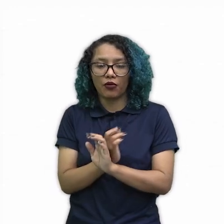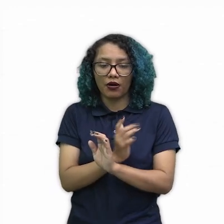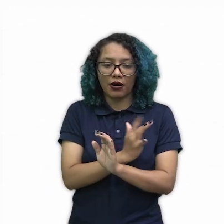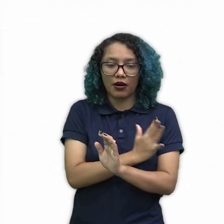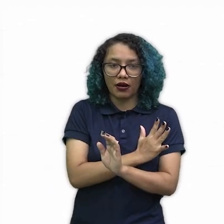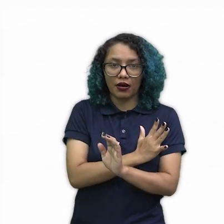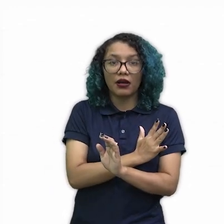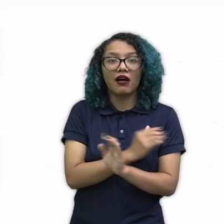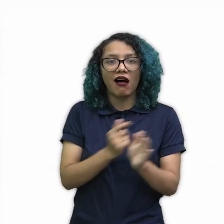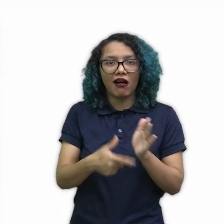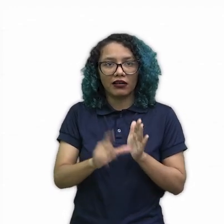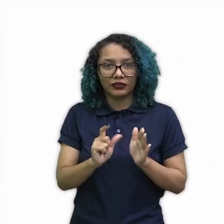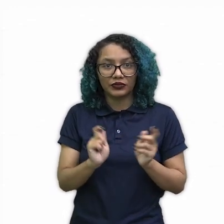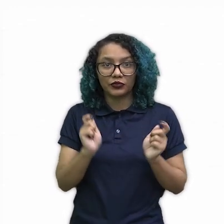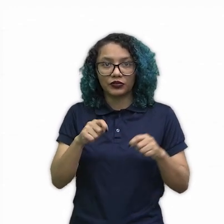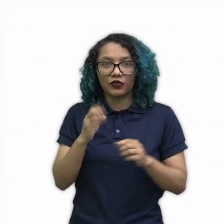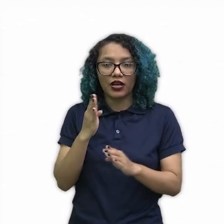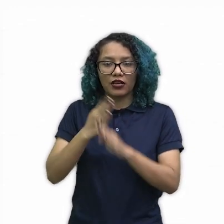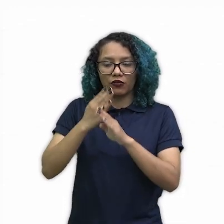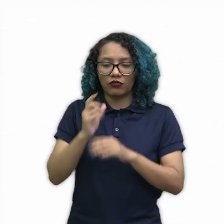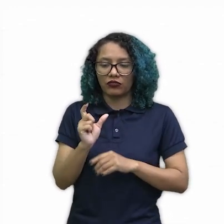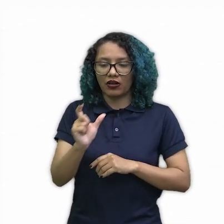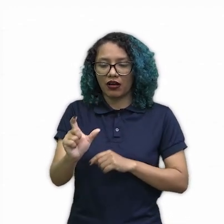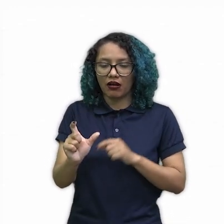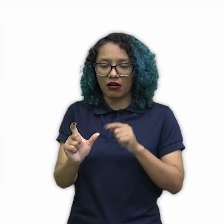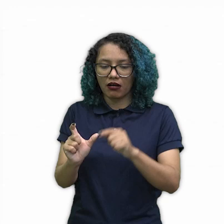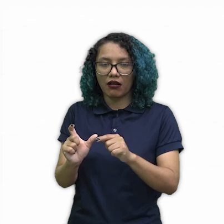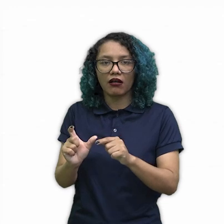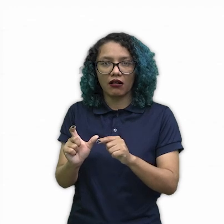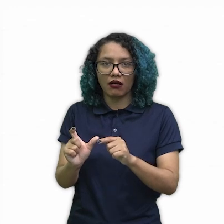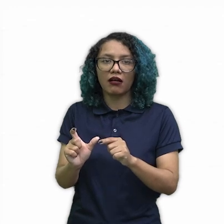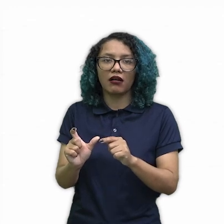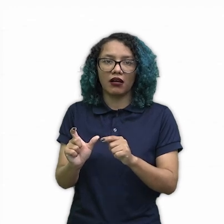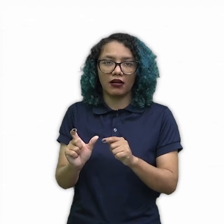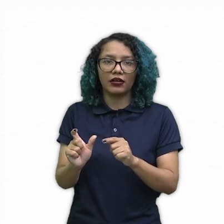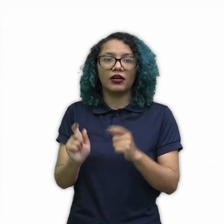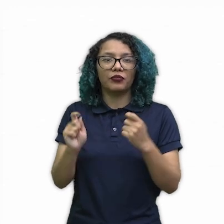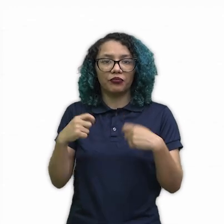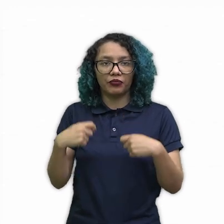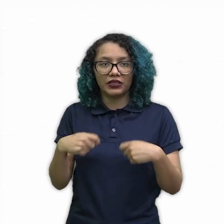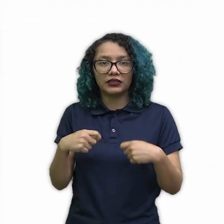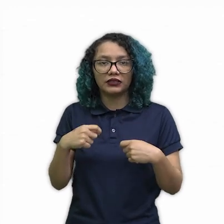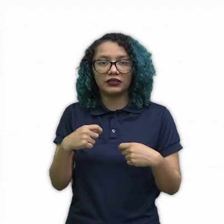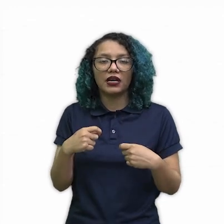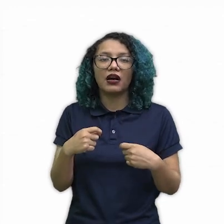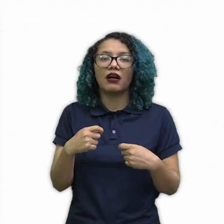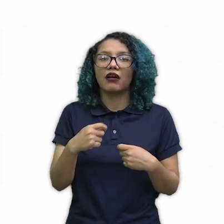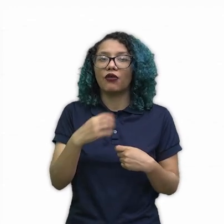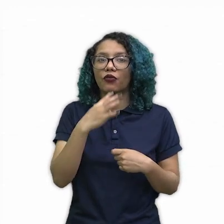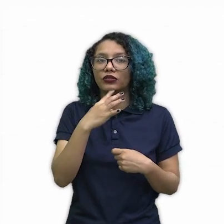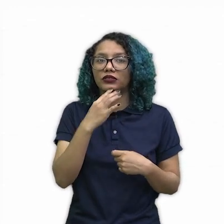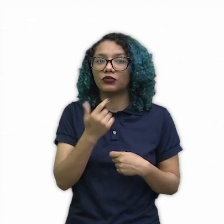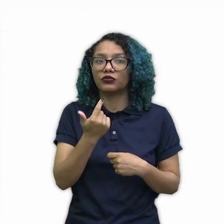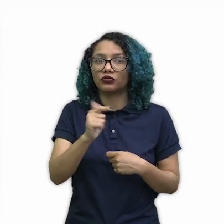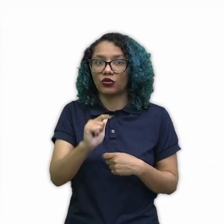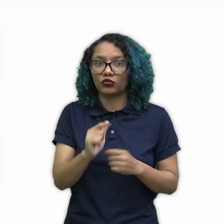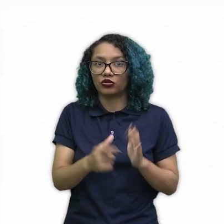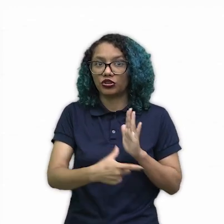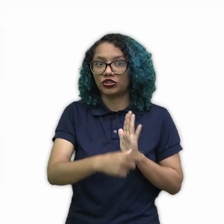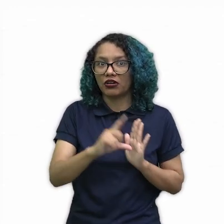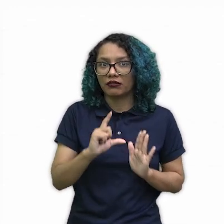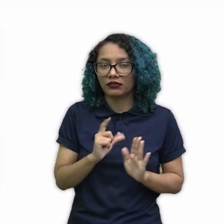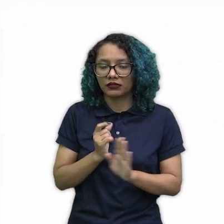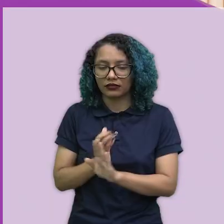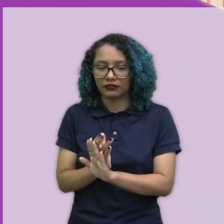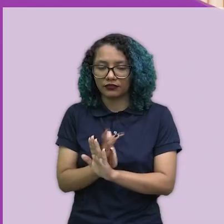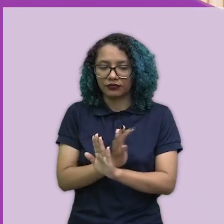termo específico, você precisa conhecer os termos que o precedem, tá? Então veja, você pode entender